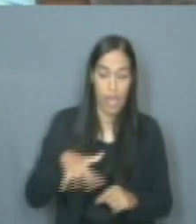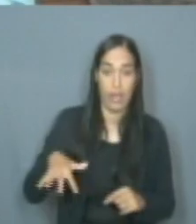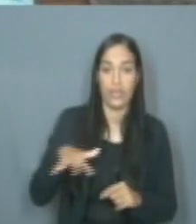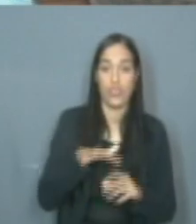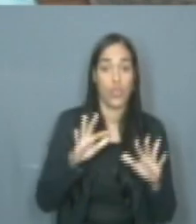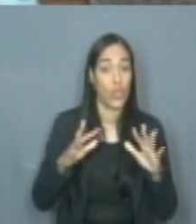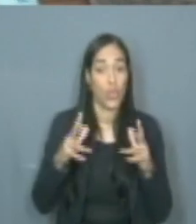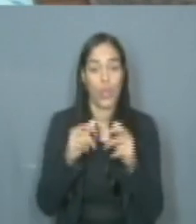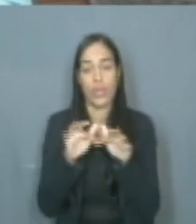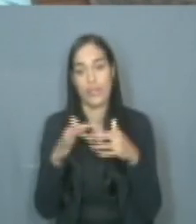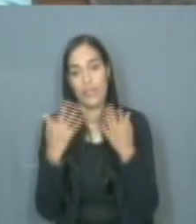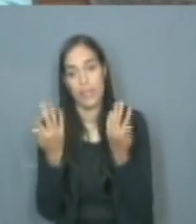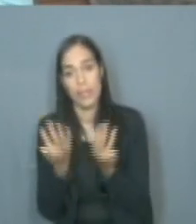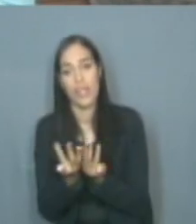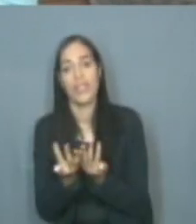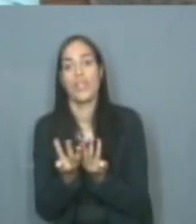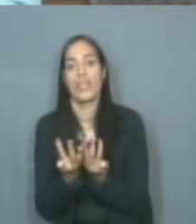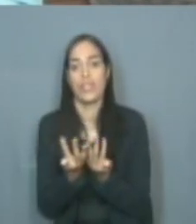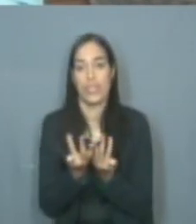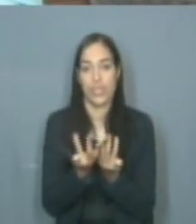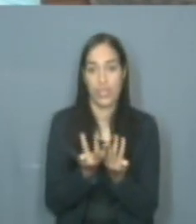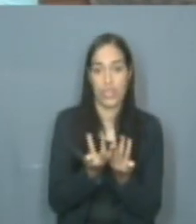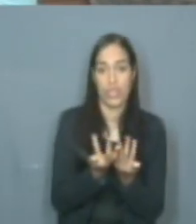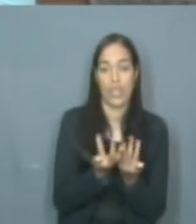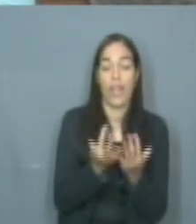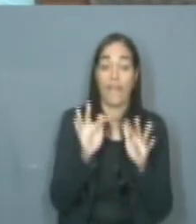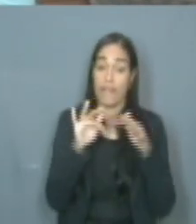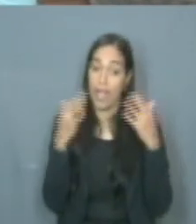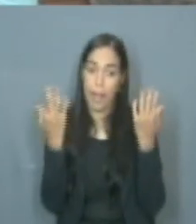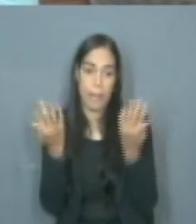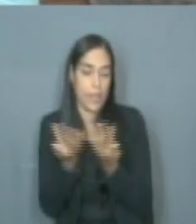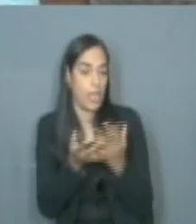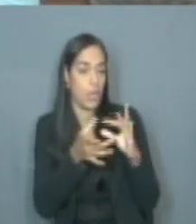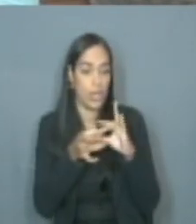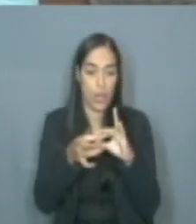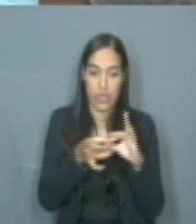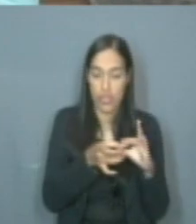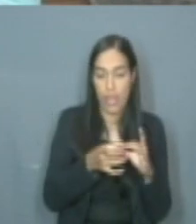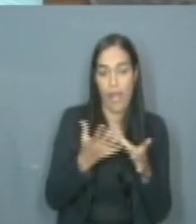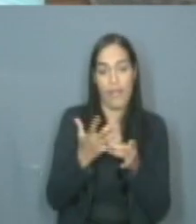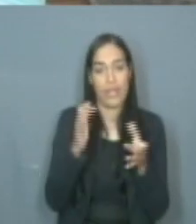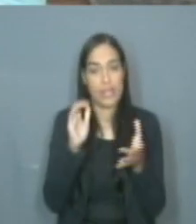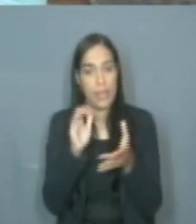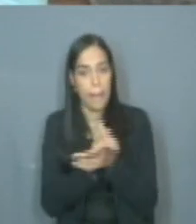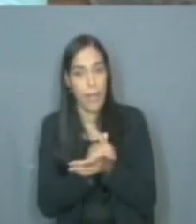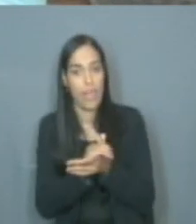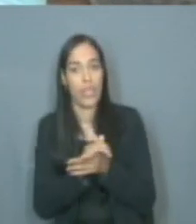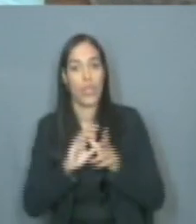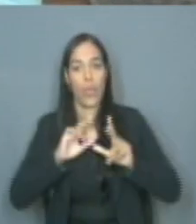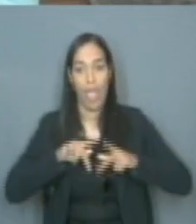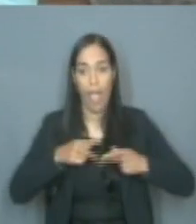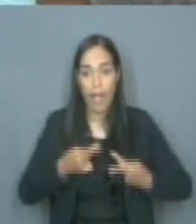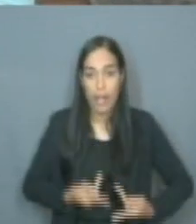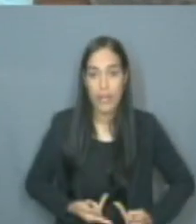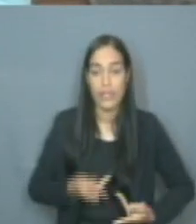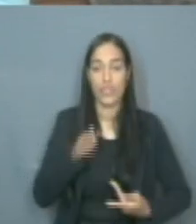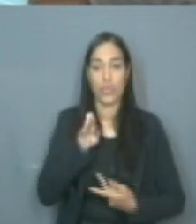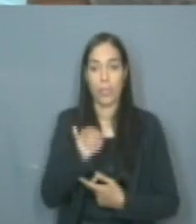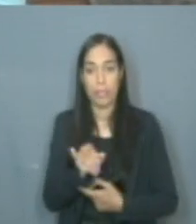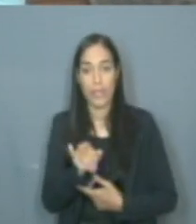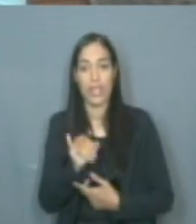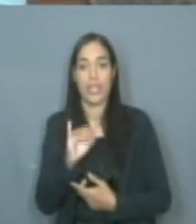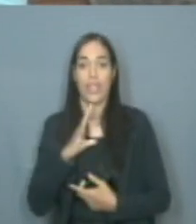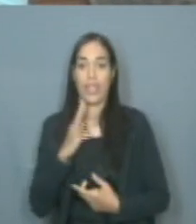as famílias constituídas, sejam unipessoais, união estável, homoafetiva, heterossexual,